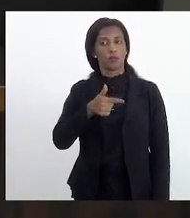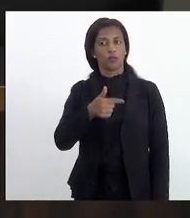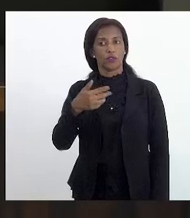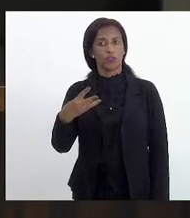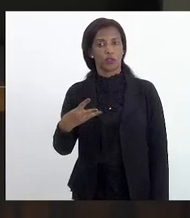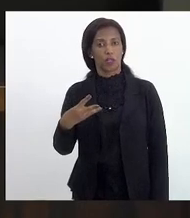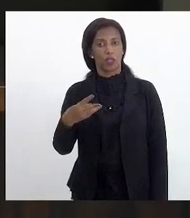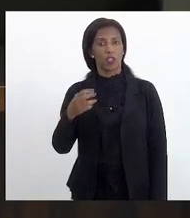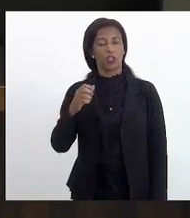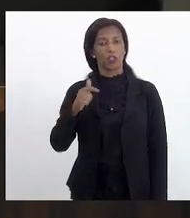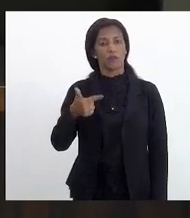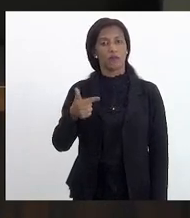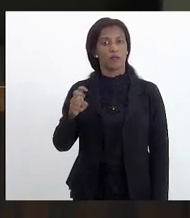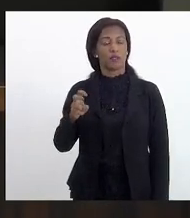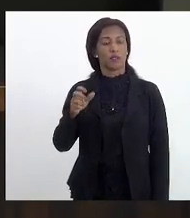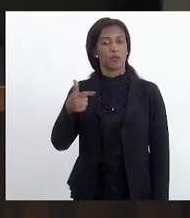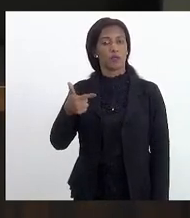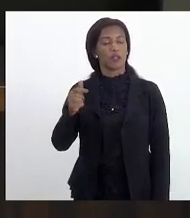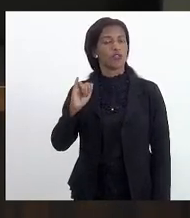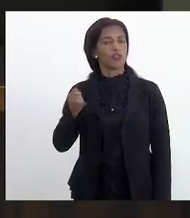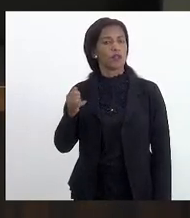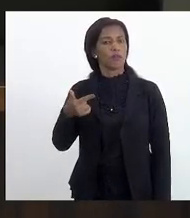25% janeiro 24.